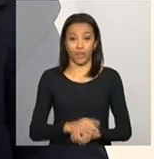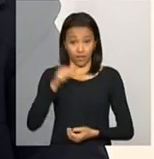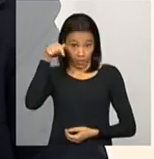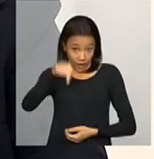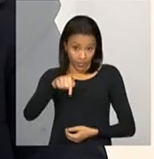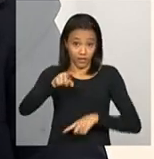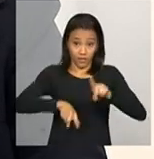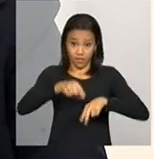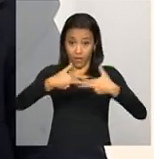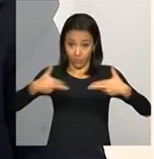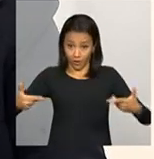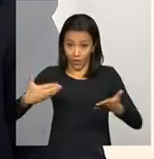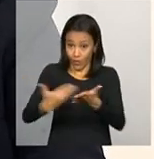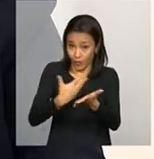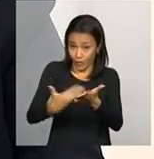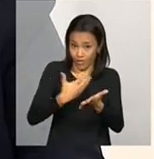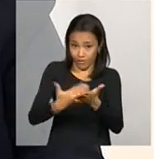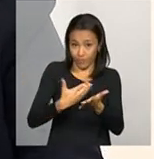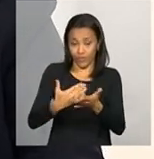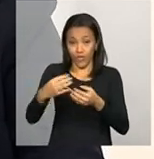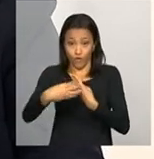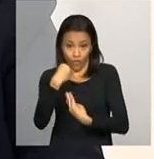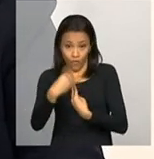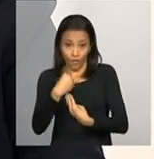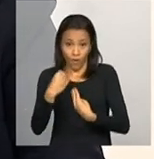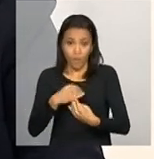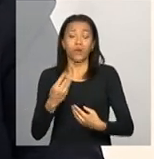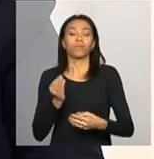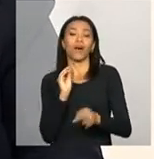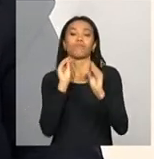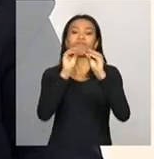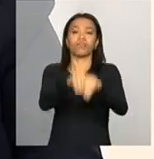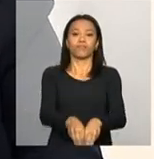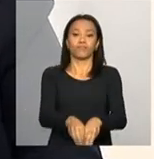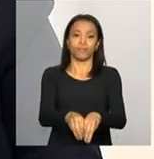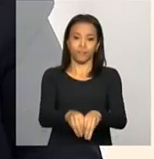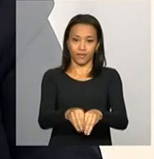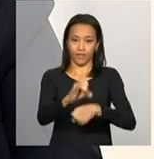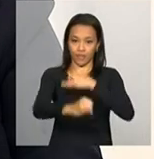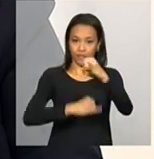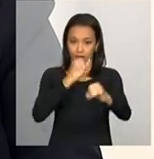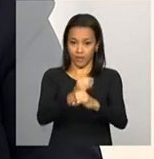está disponibilizado no site do MDS, que é